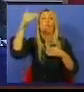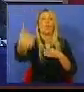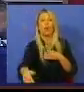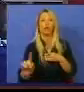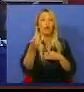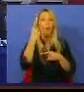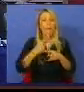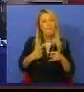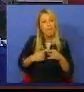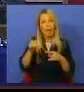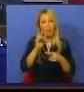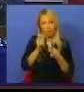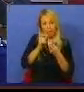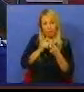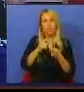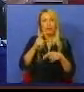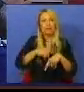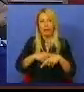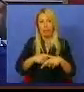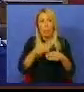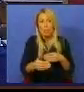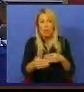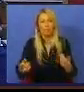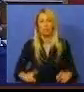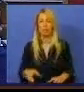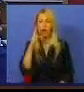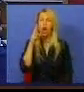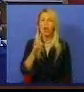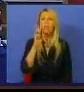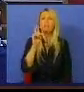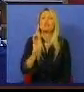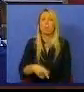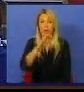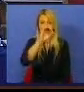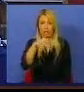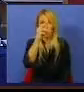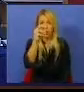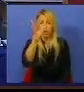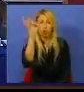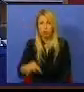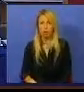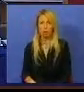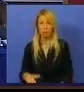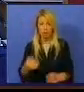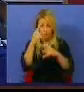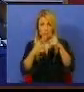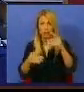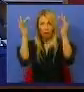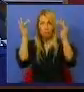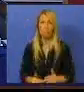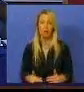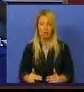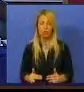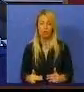prazo. E quando olhamos para o Orçamento de Estado, o que é que nós vemos? 0,3%, Sr. Ministro. Menos de metade do que o Sr.